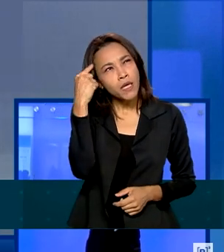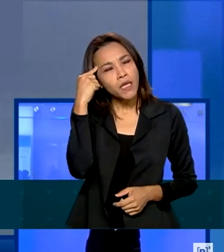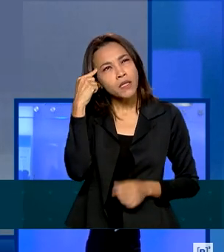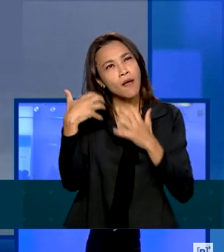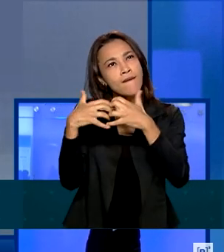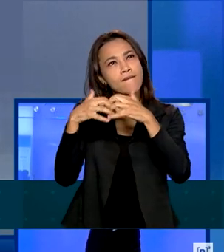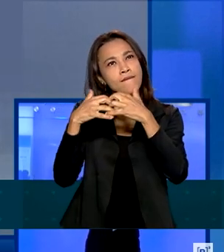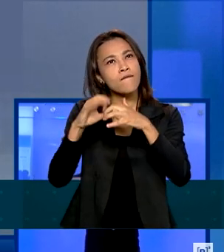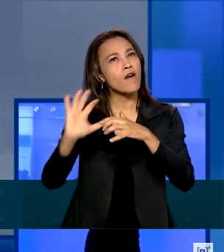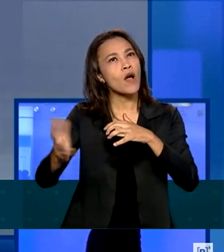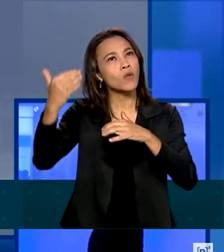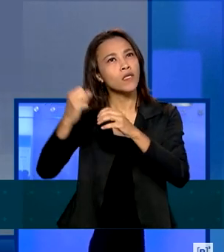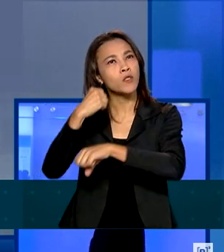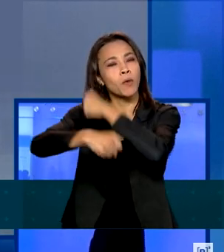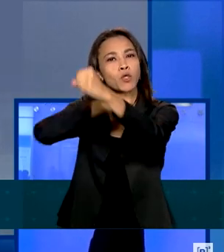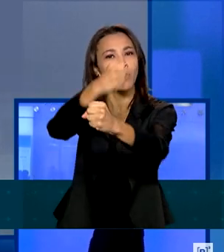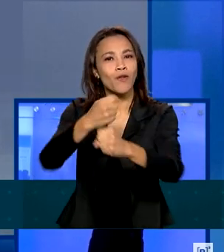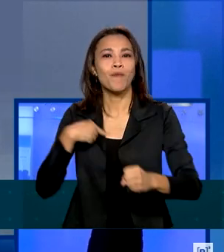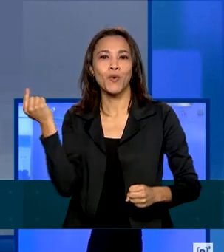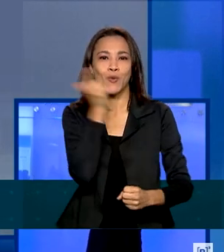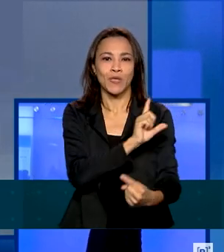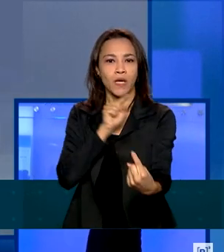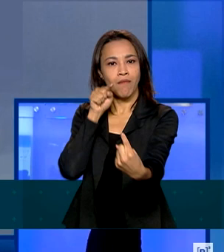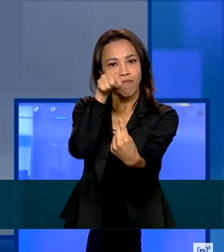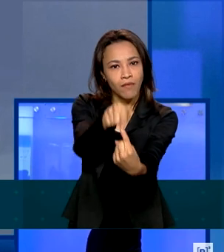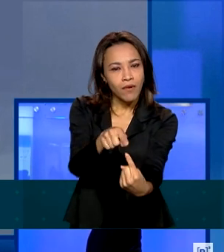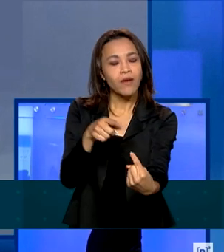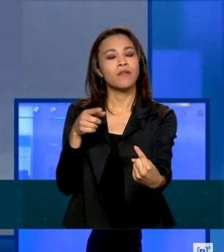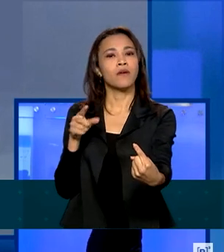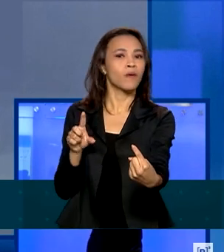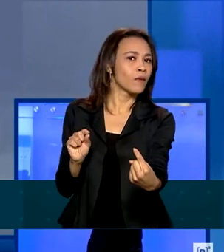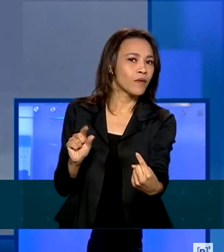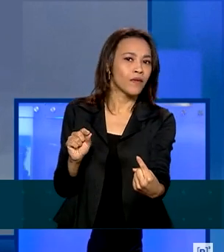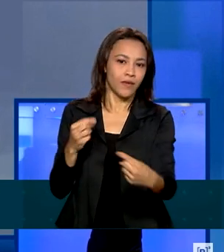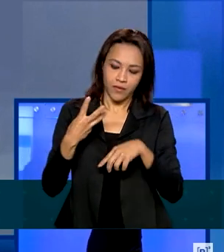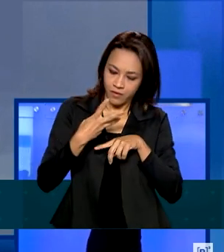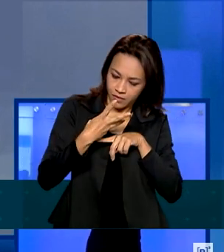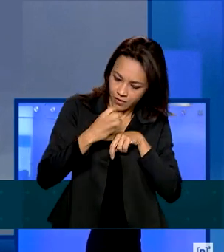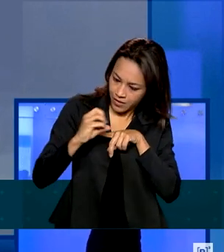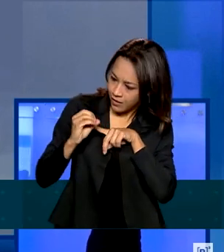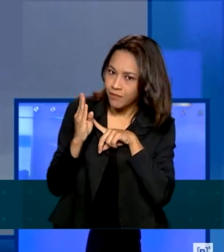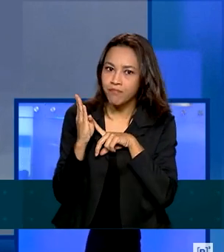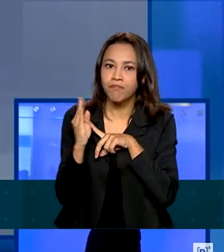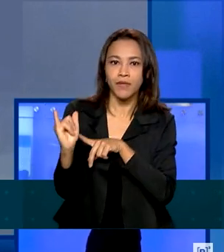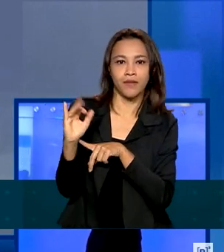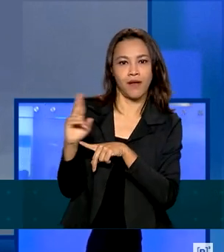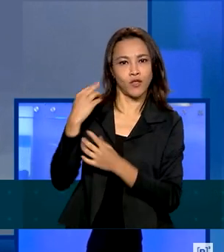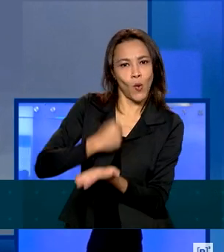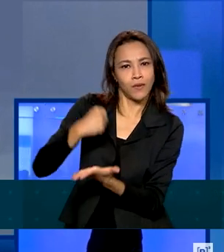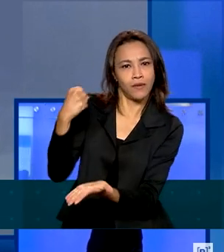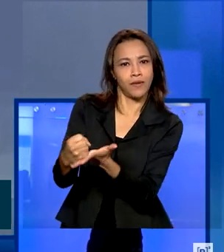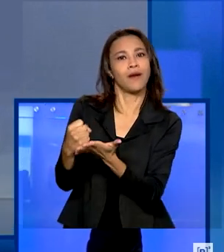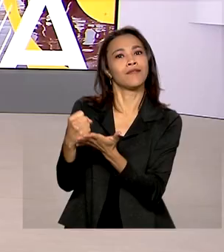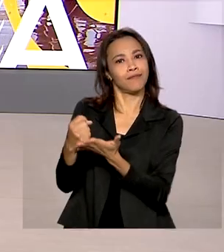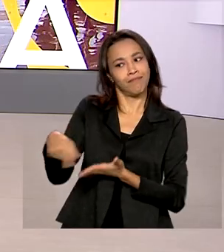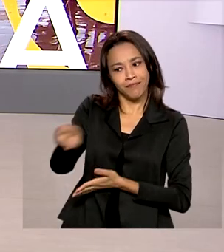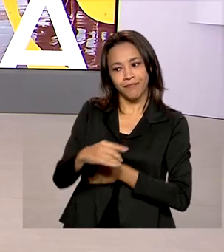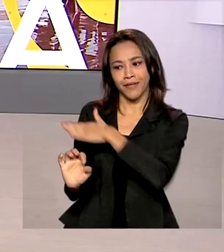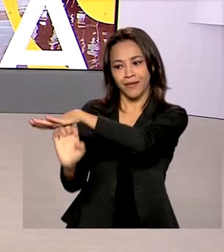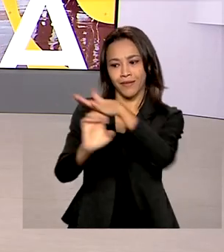no ano que vem a gente realmente vai atingir a nossa meta lá de tocar os 300 bilhões de reais contratados foi iniciativa